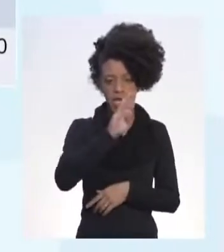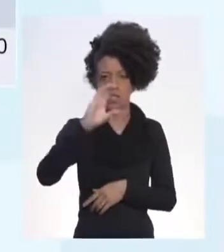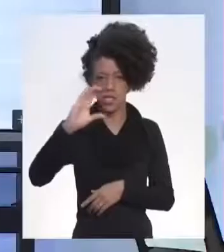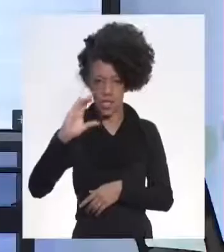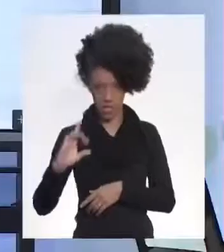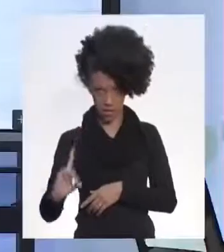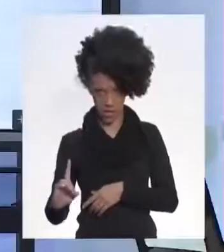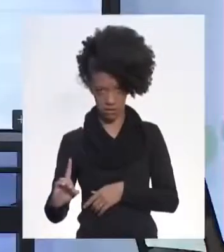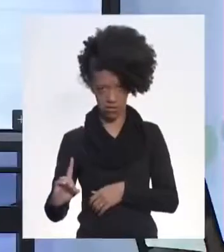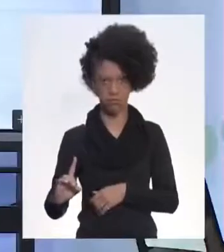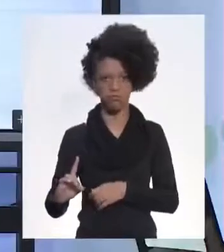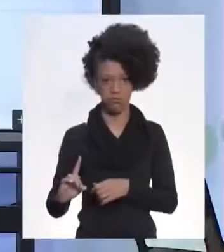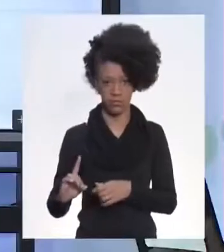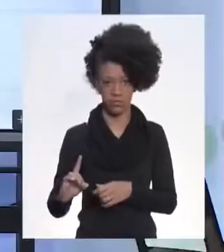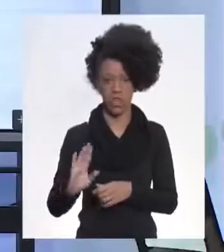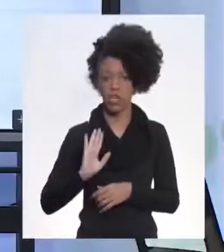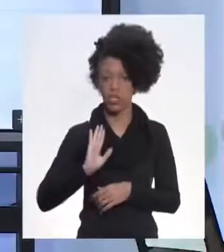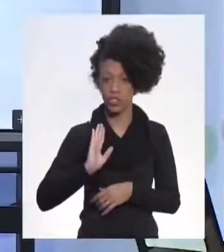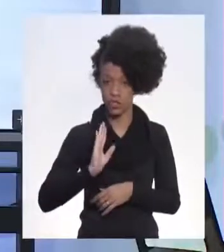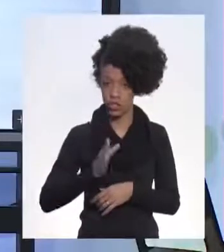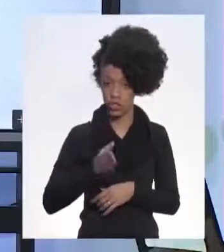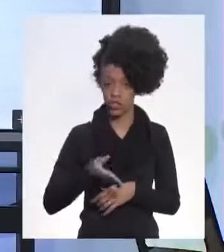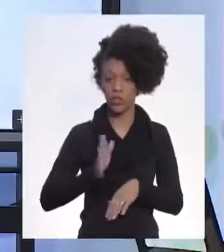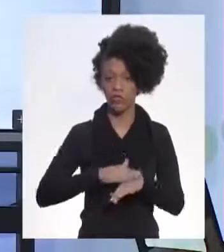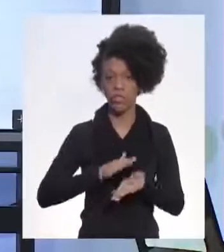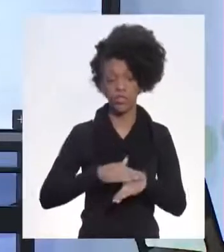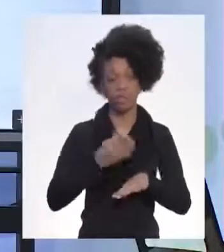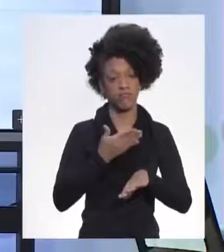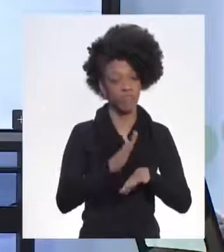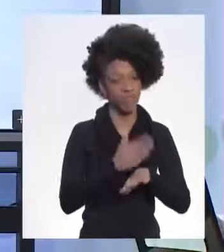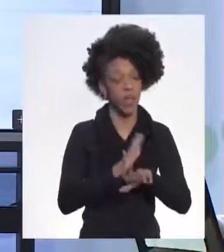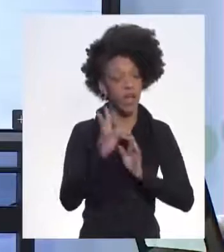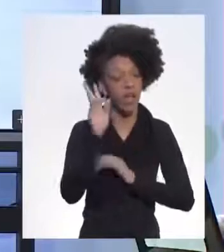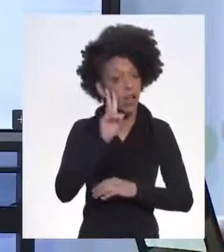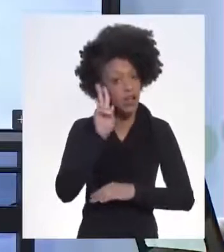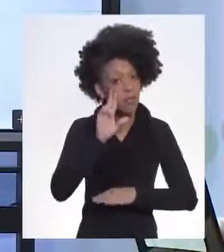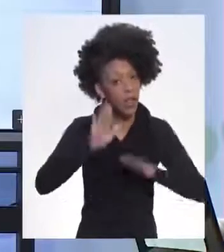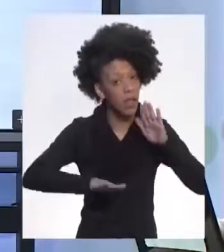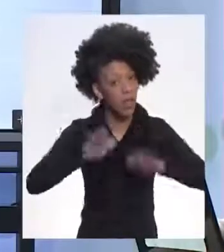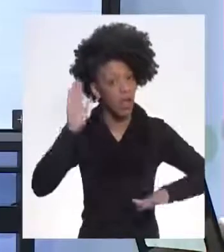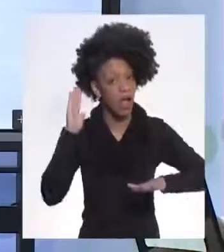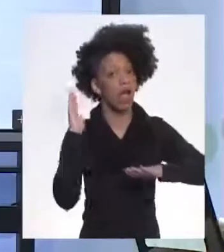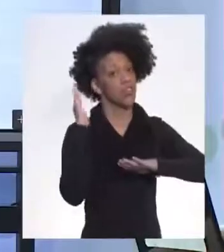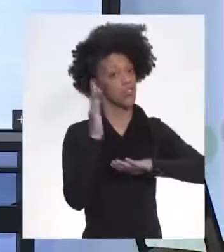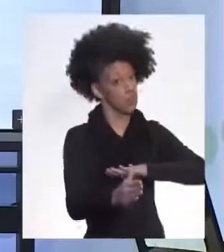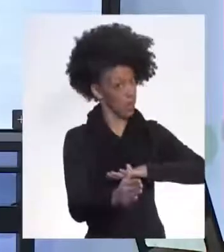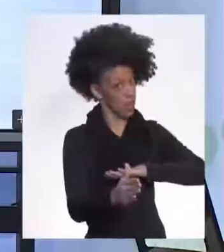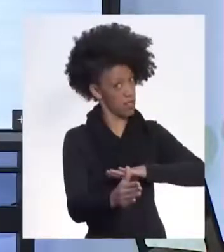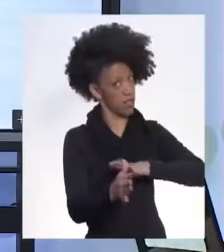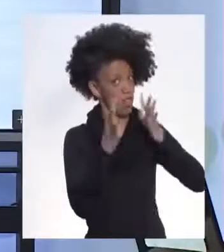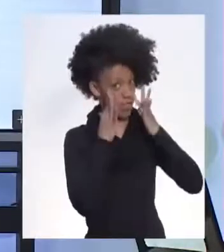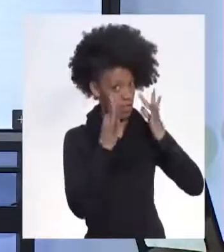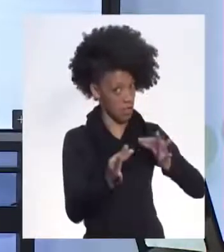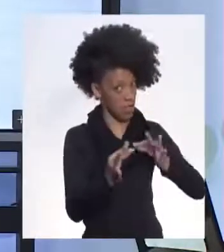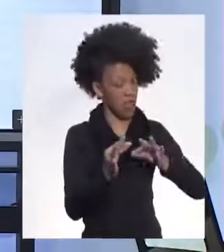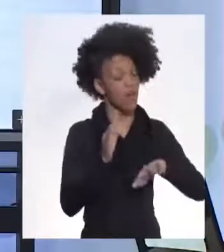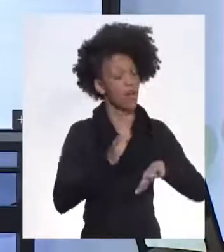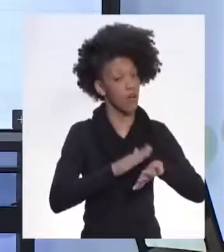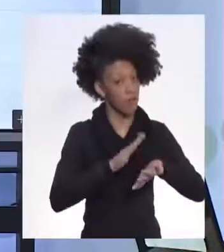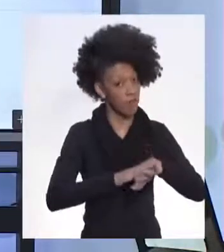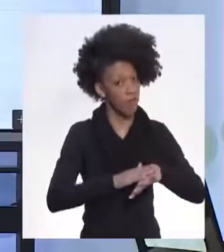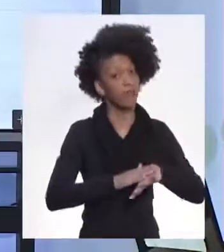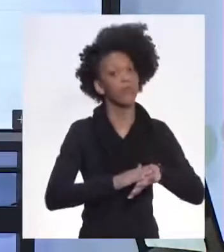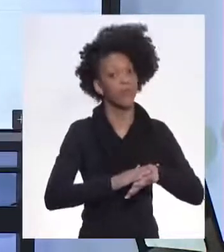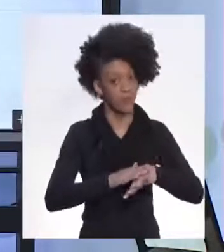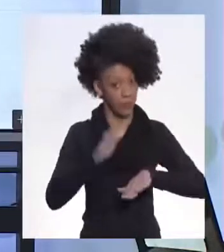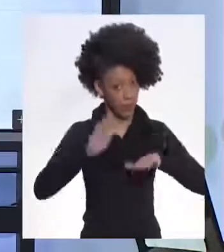C e para o D, que a gente vai refazer essa conta aí. Lembrando, é uma proporcionalidade direta aí. Vai acontecer uma